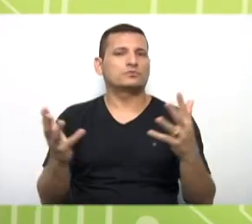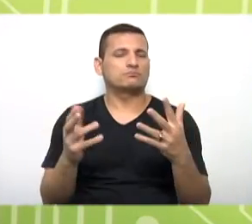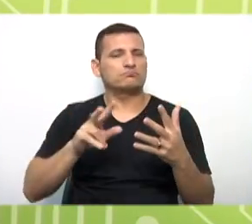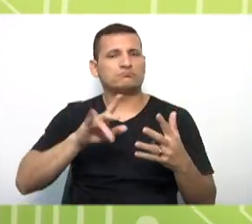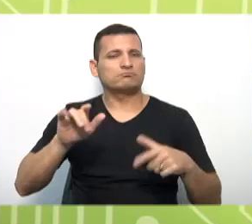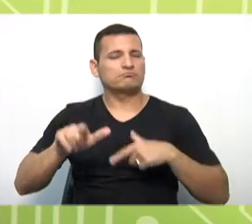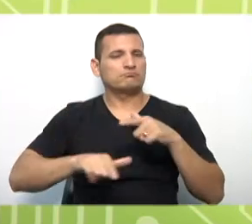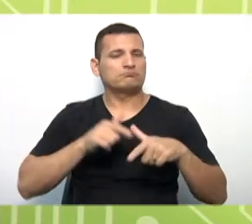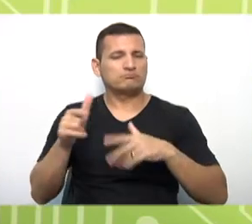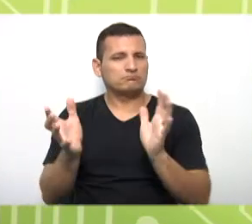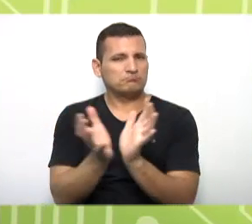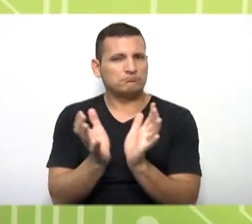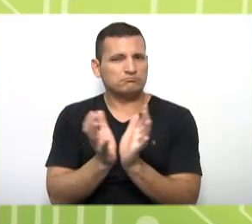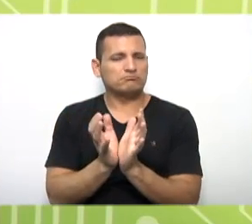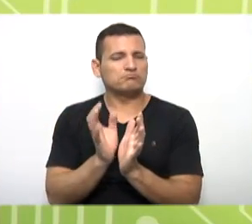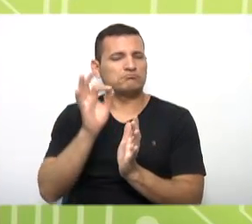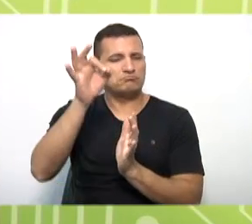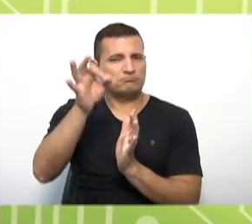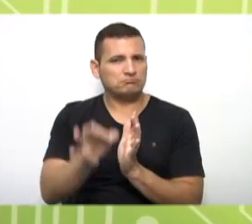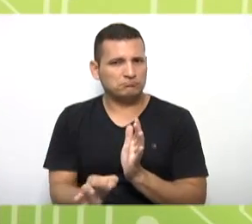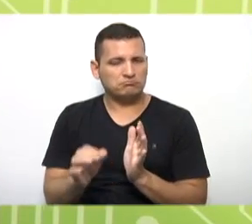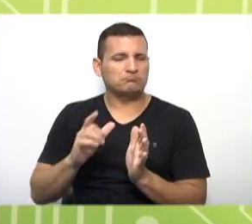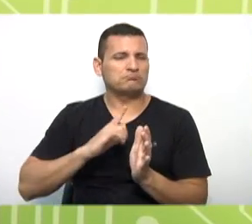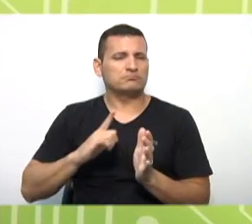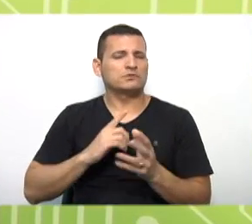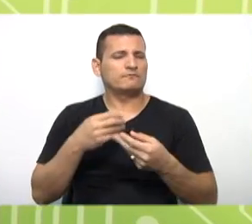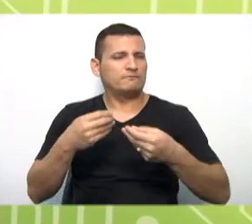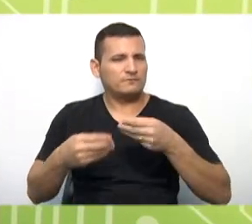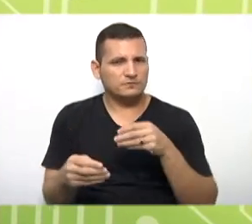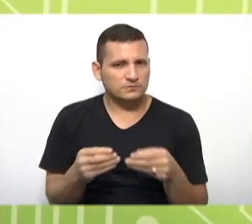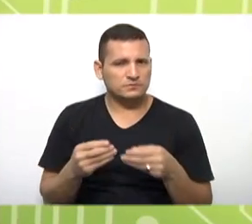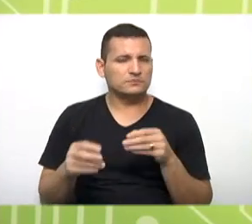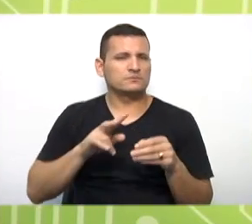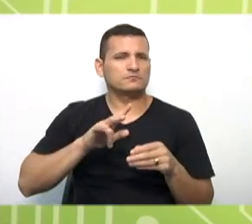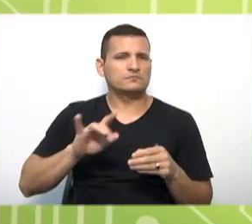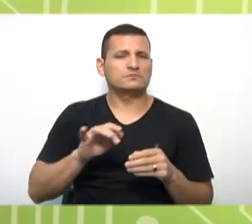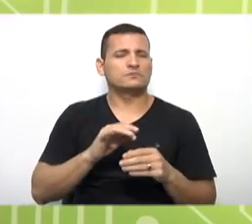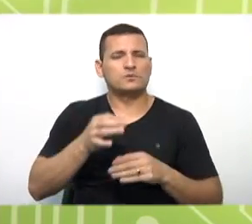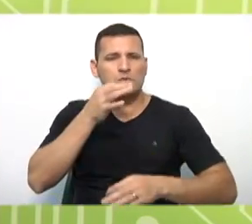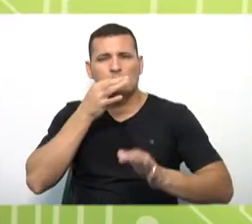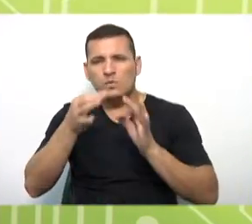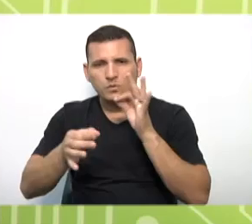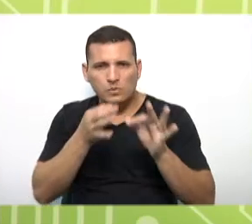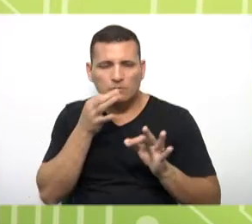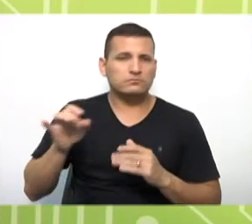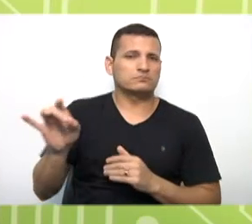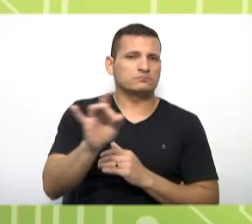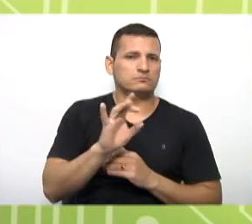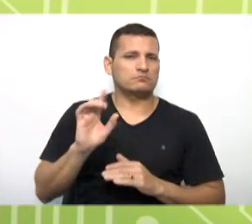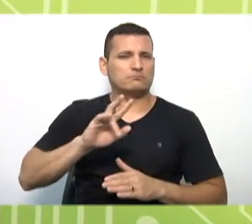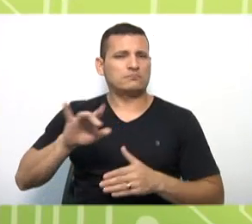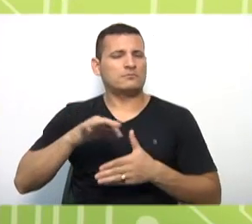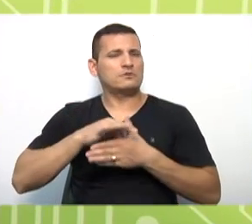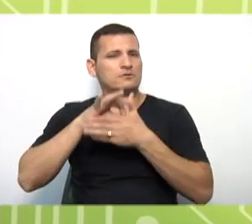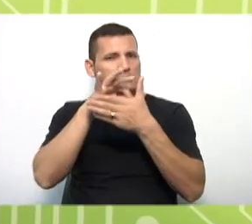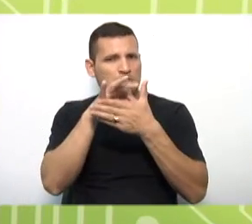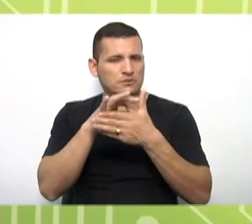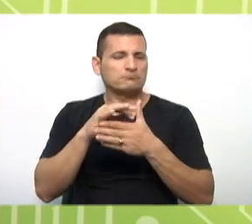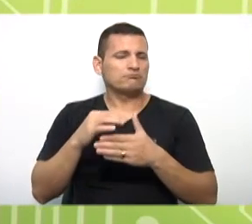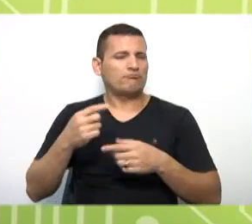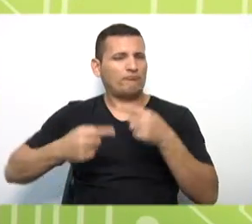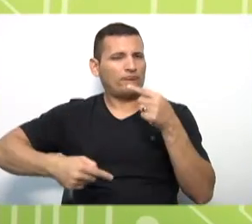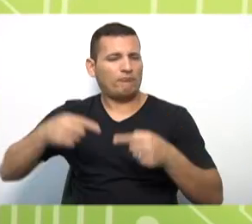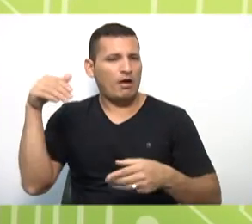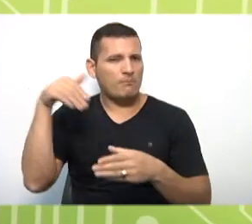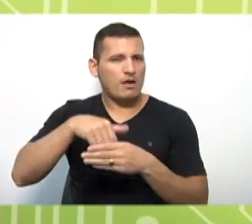equipe mesmo, que vai ter flexibilidade, que vai ouvir cada um, vai ser o líder, a liderança vai ser uma liderança democrática,